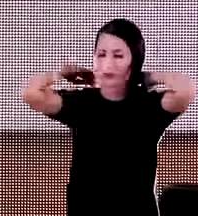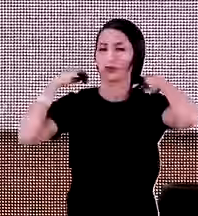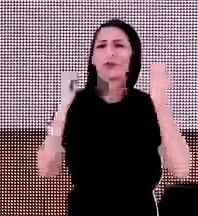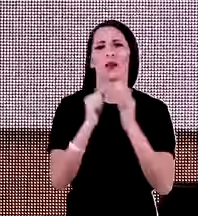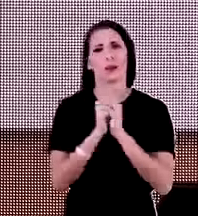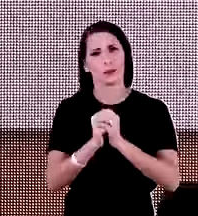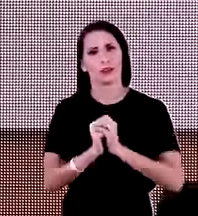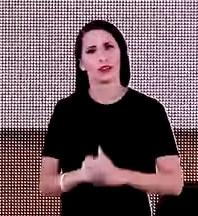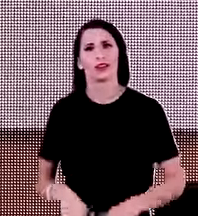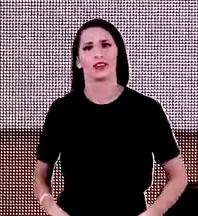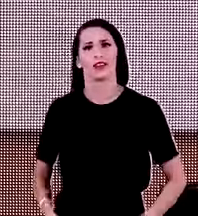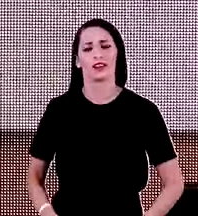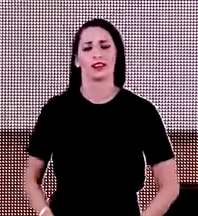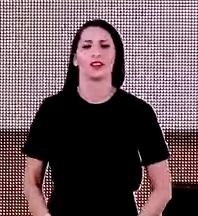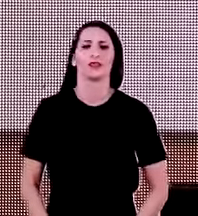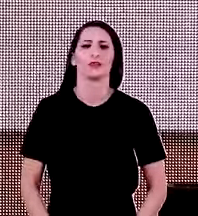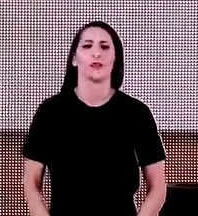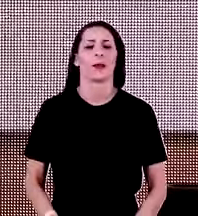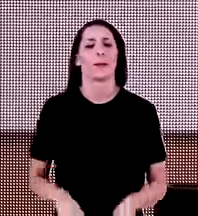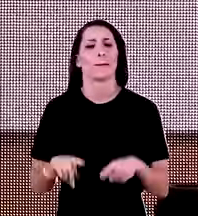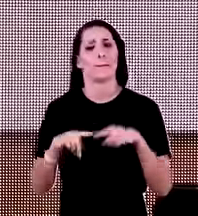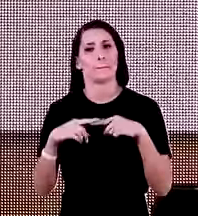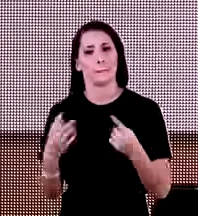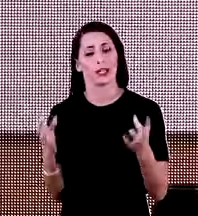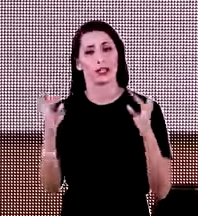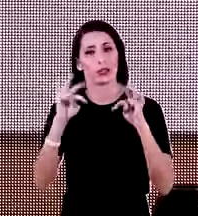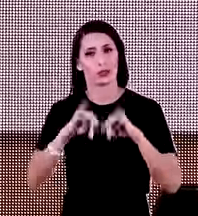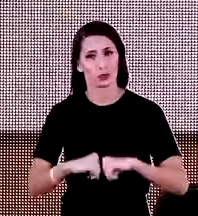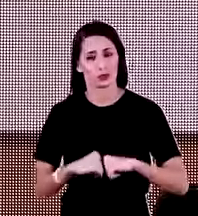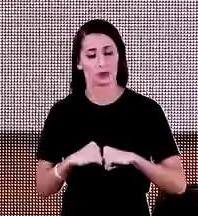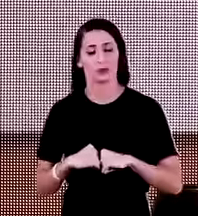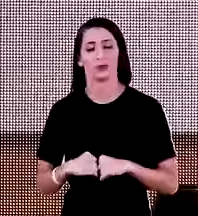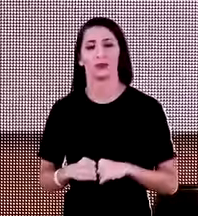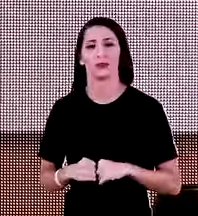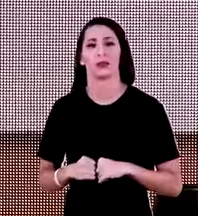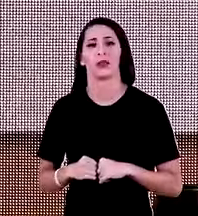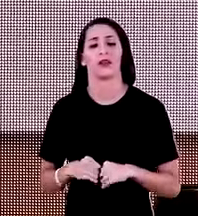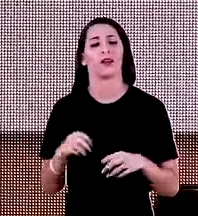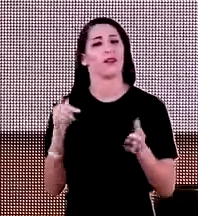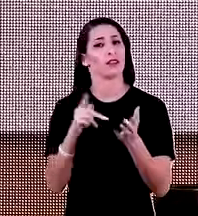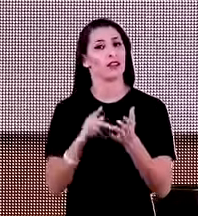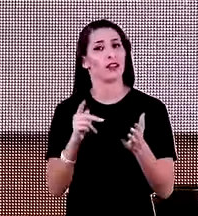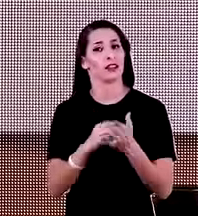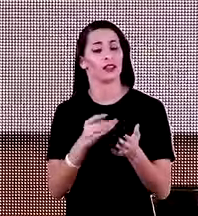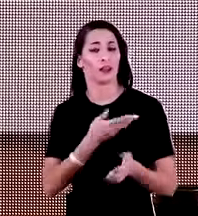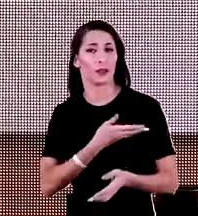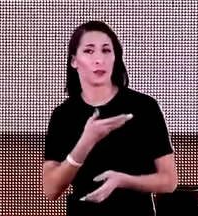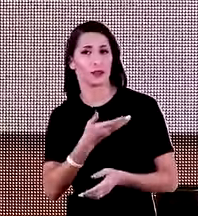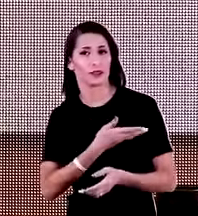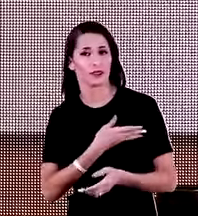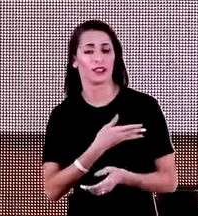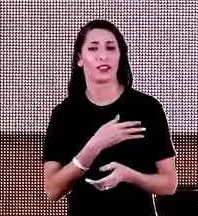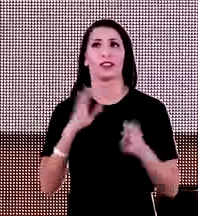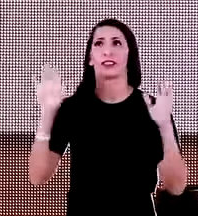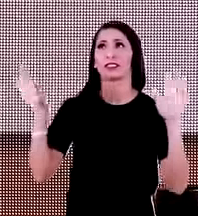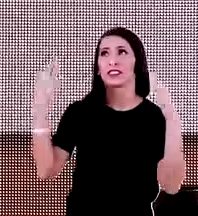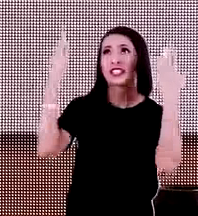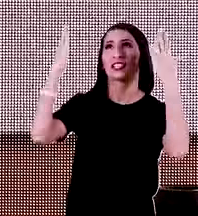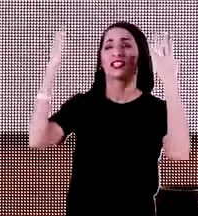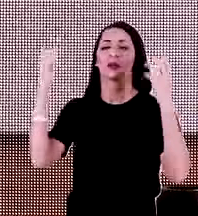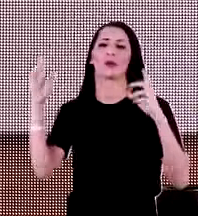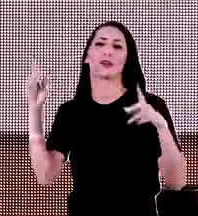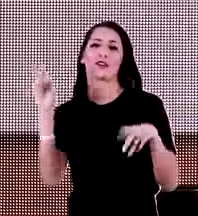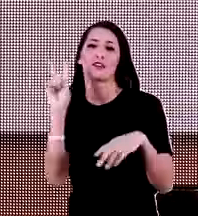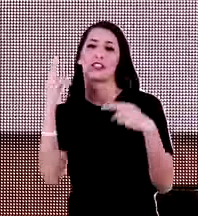minha gente? Mas em último lugar, a verdadeira amizade celebra a nossa vitória e nos torna espetáculo